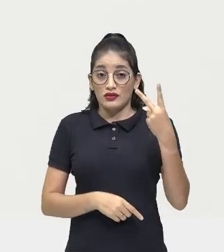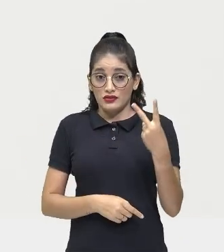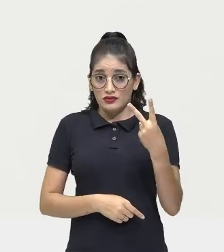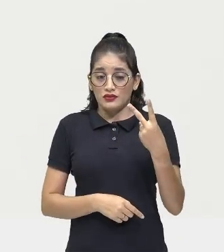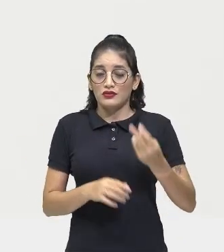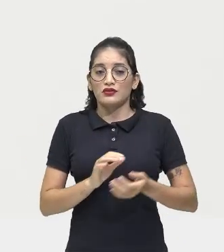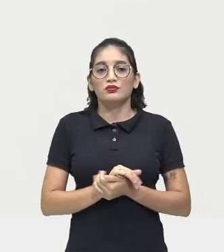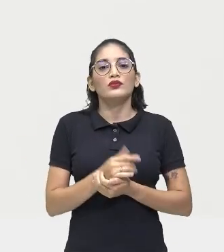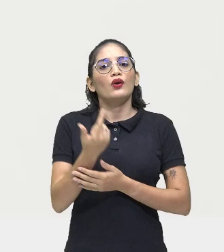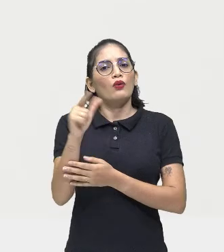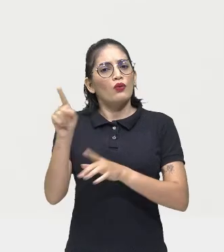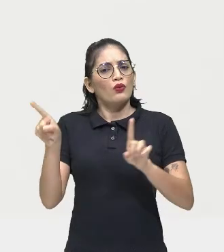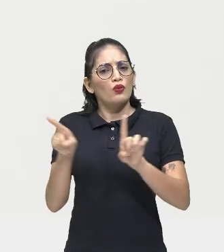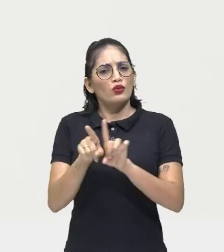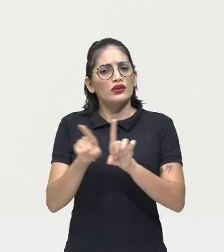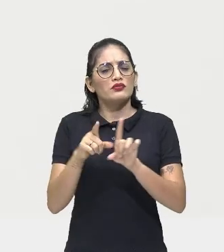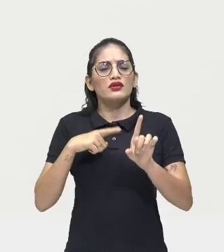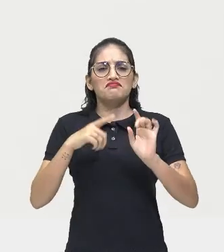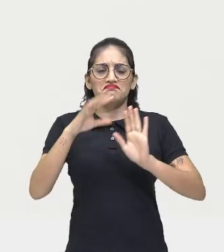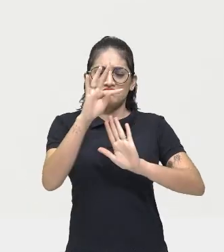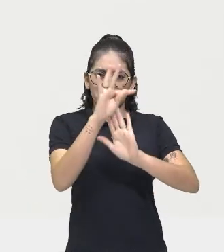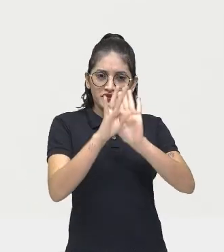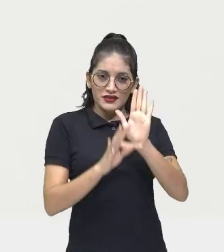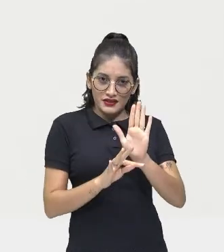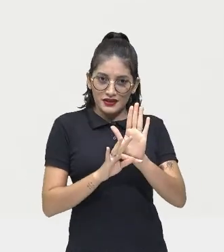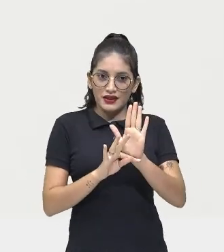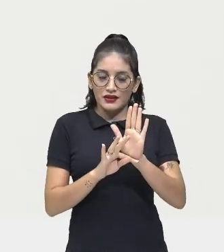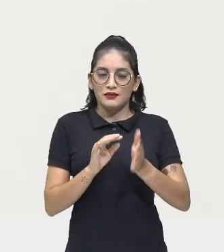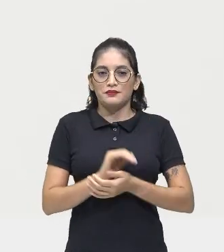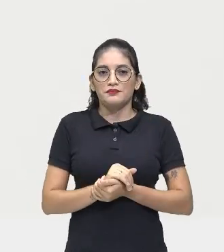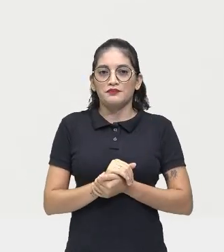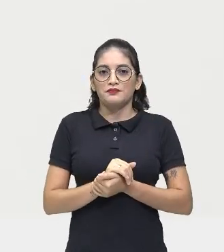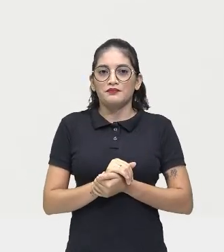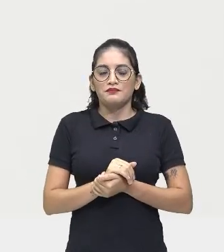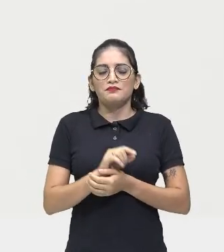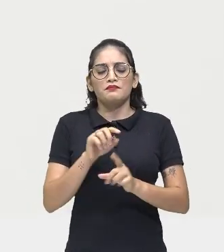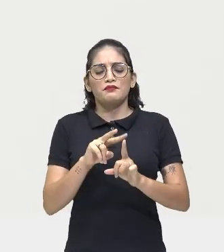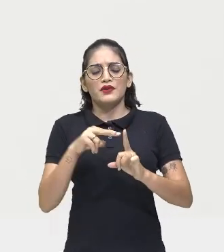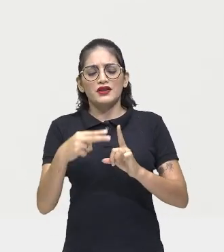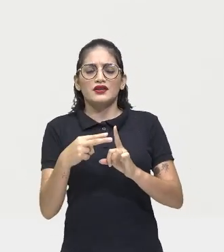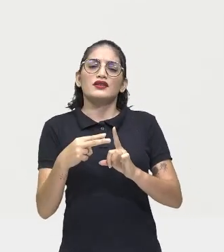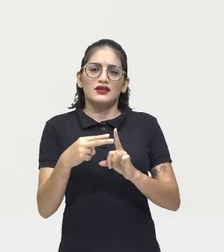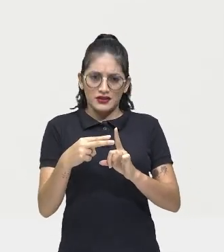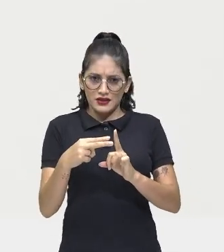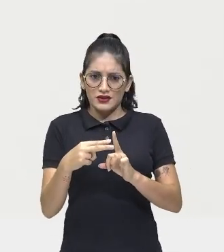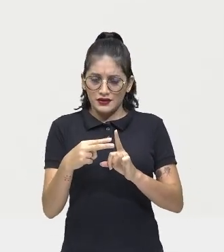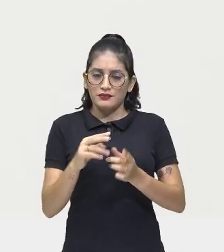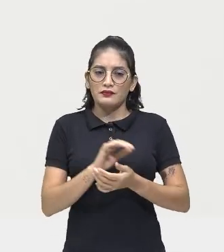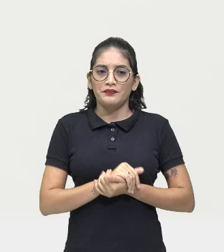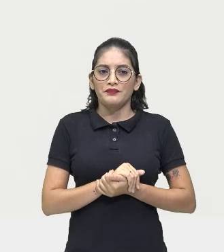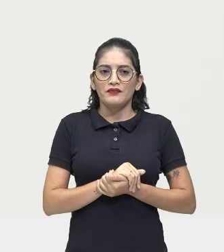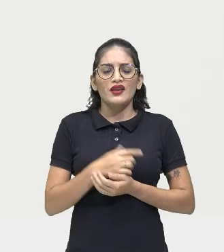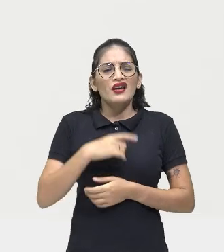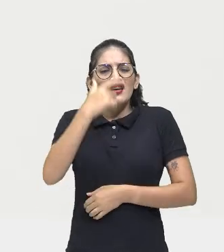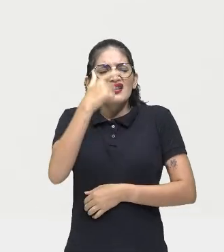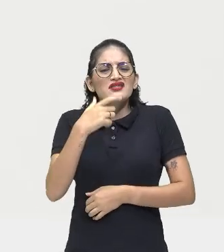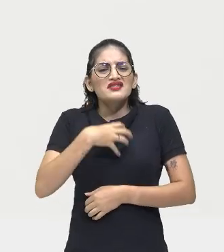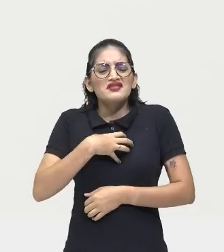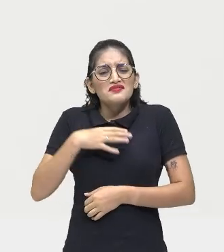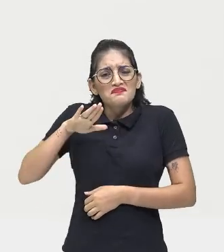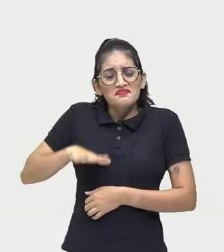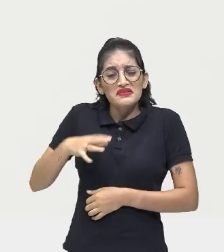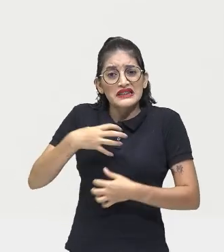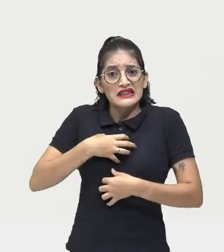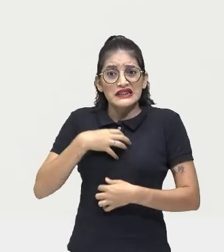verso, e aí nós vamos ter, leia o texto, pontinho de vista. Eu sou pequeno, me dizem, e fico muito